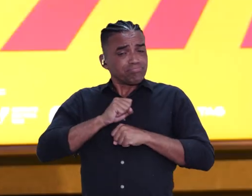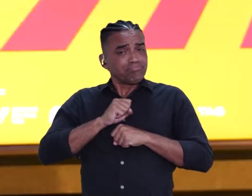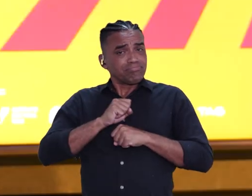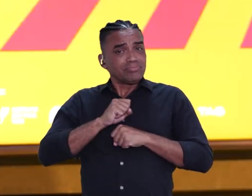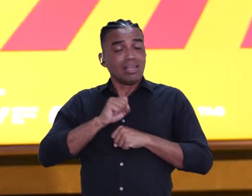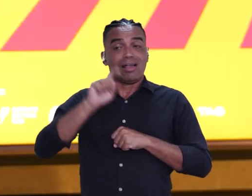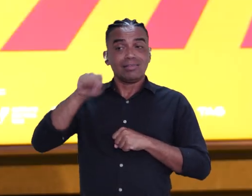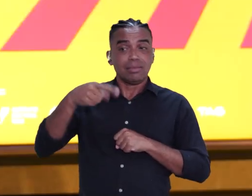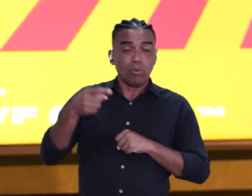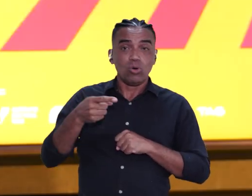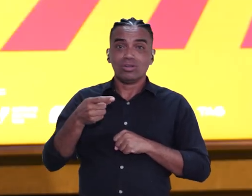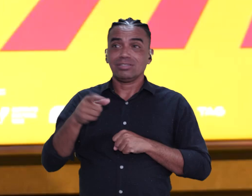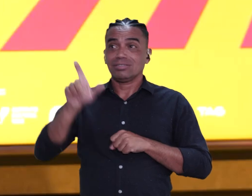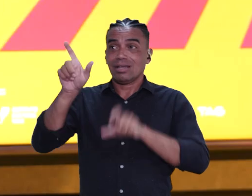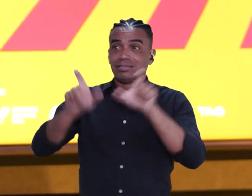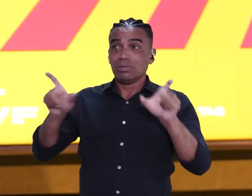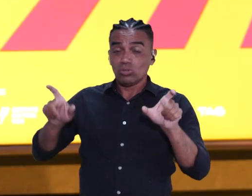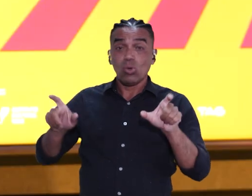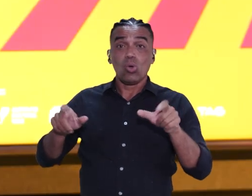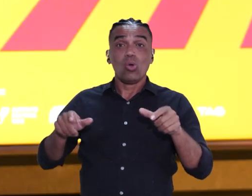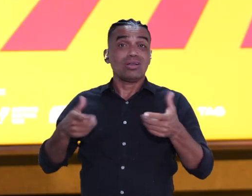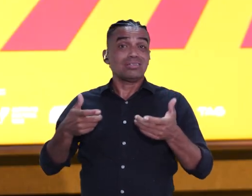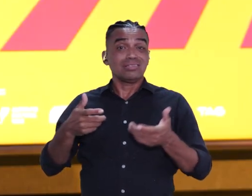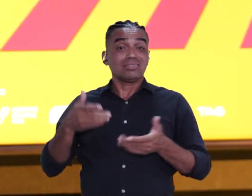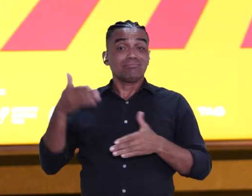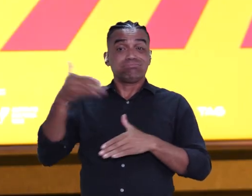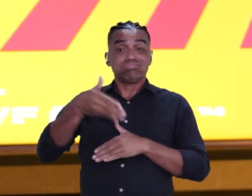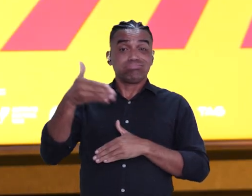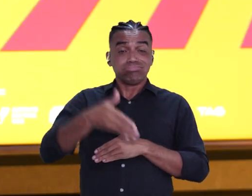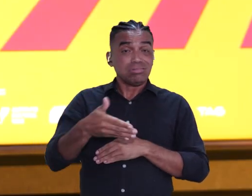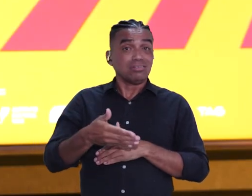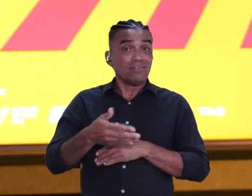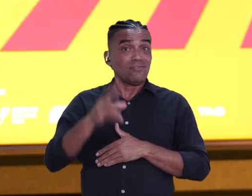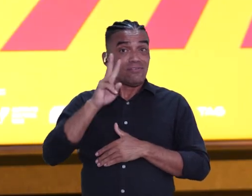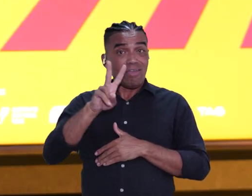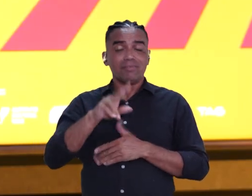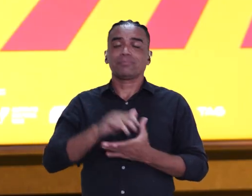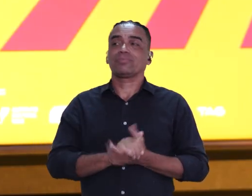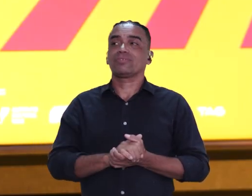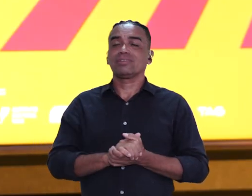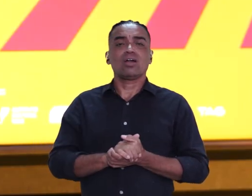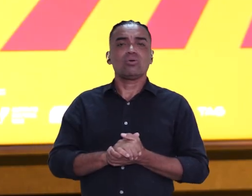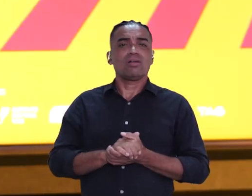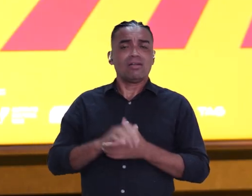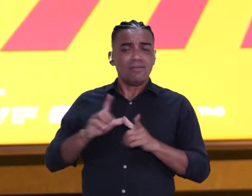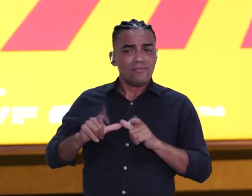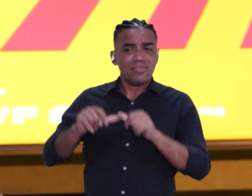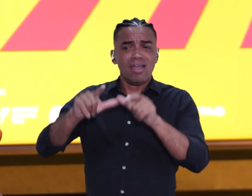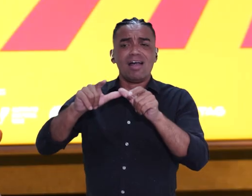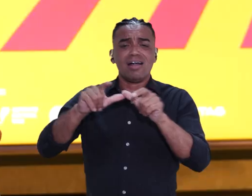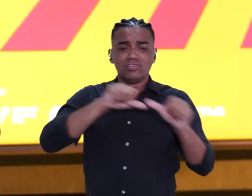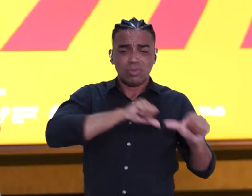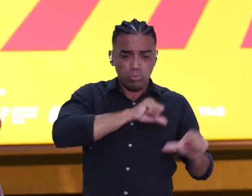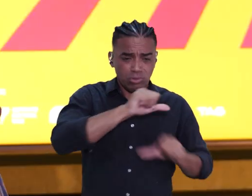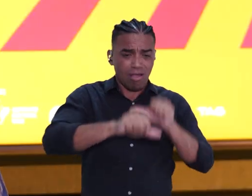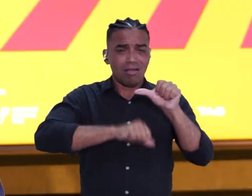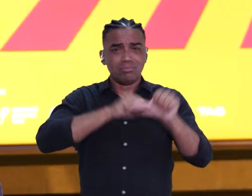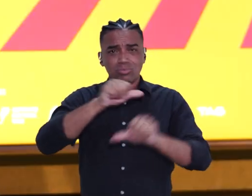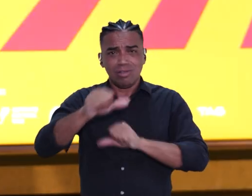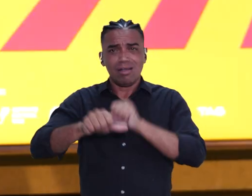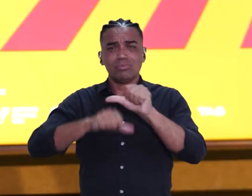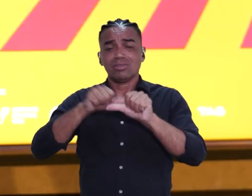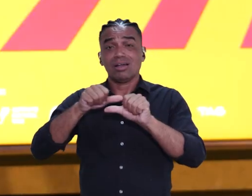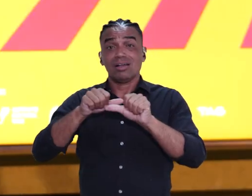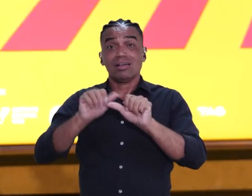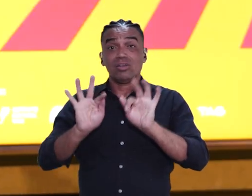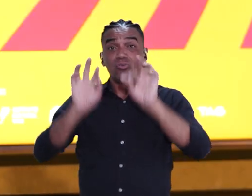que depois são ouvidas pelos outros recadeiros e vão passando. Ao longo da viagem, essa mensagem vai mudando, e no final,